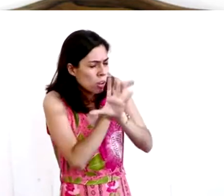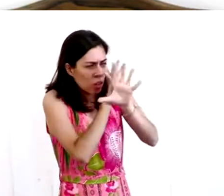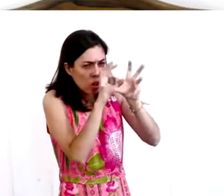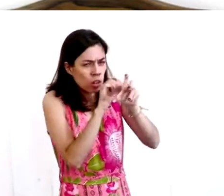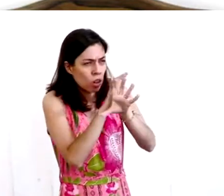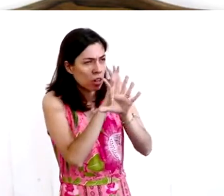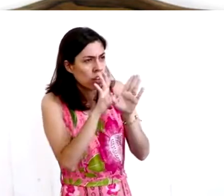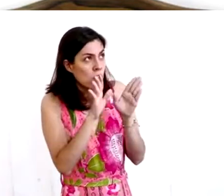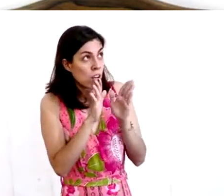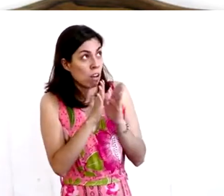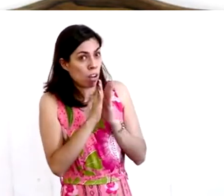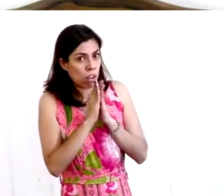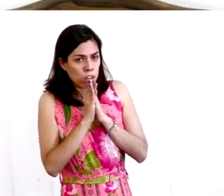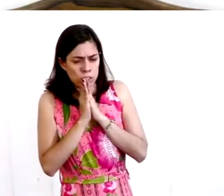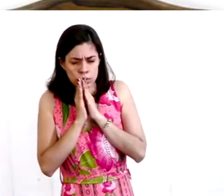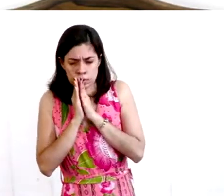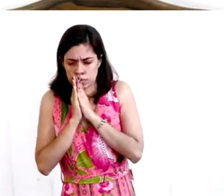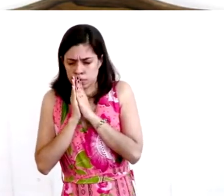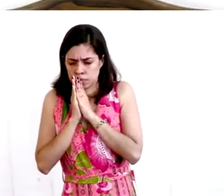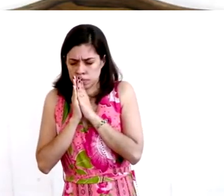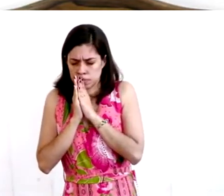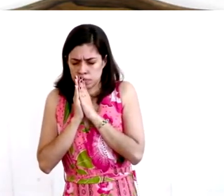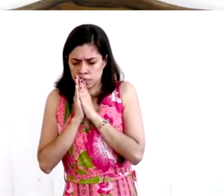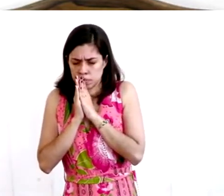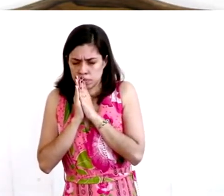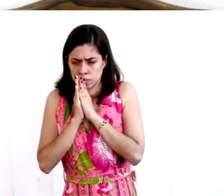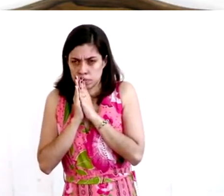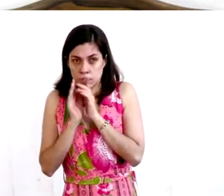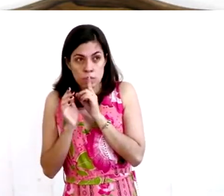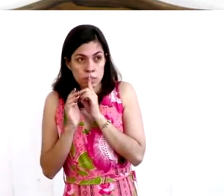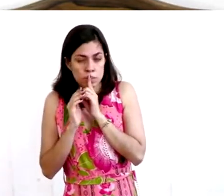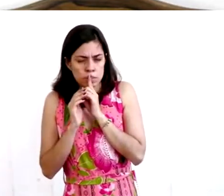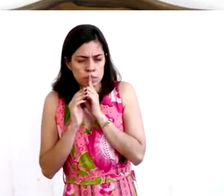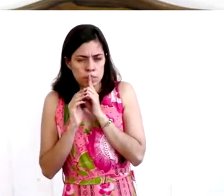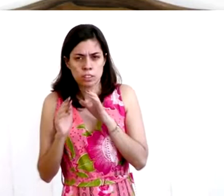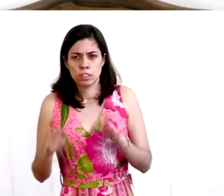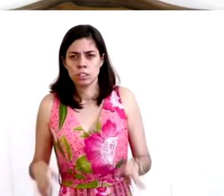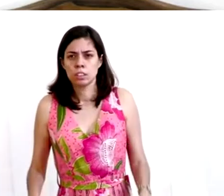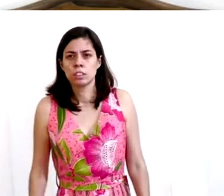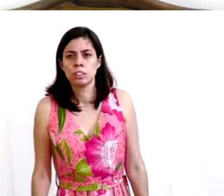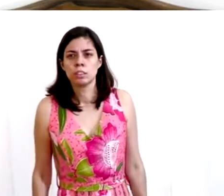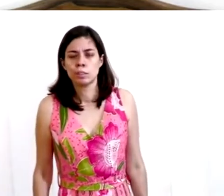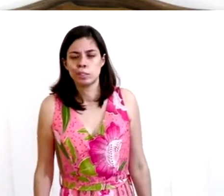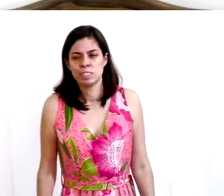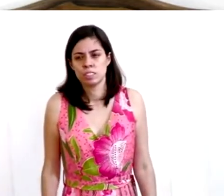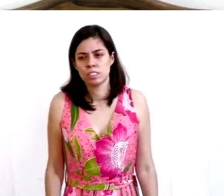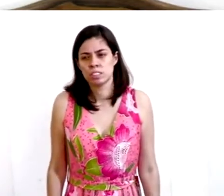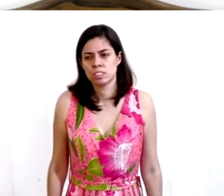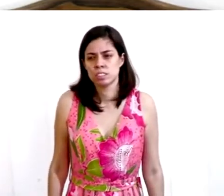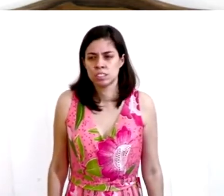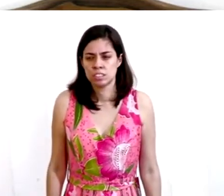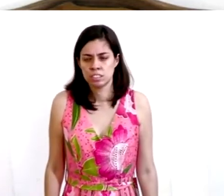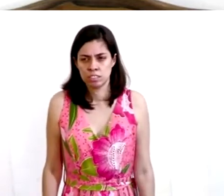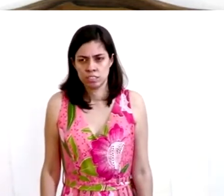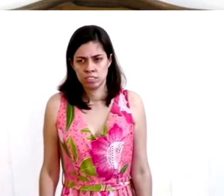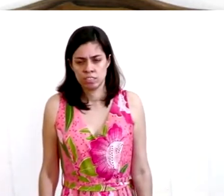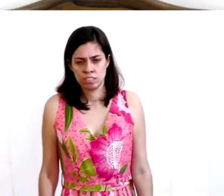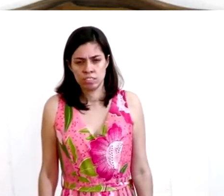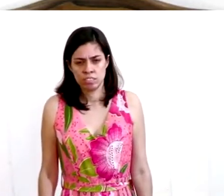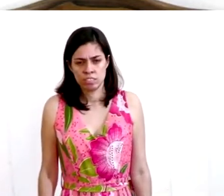cantinho e ficasse dizendo, Senhor, não tem nem como sobreviver diante disso, essa perfeição vai me